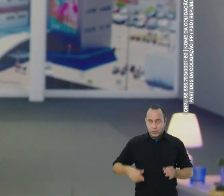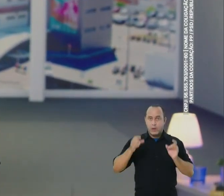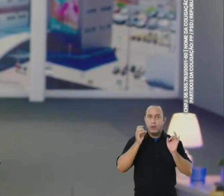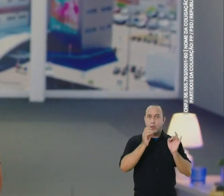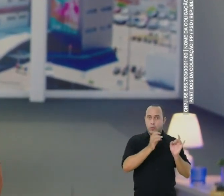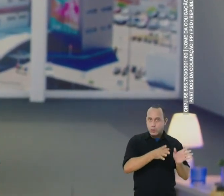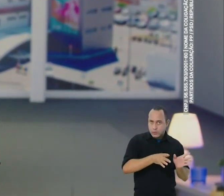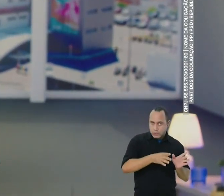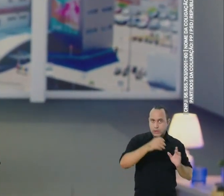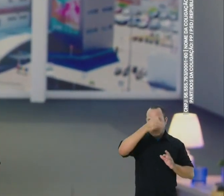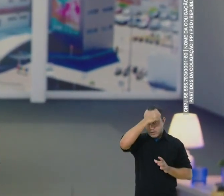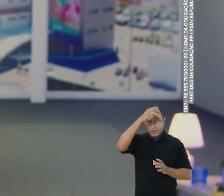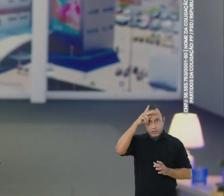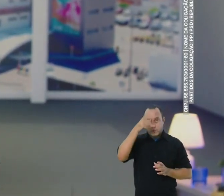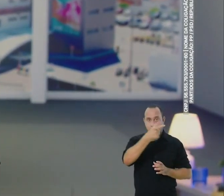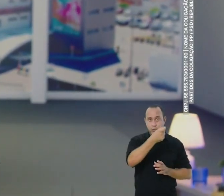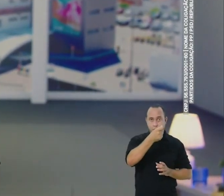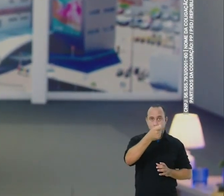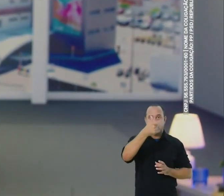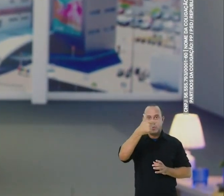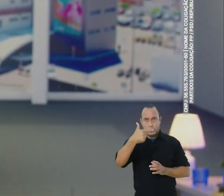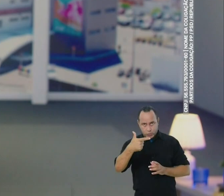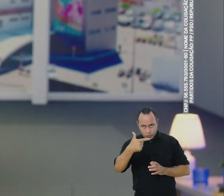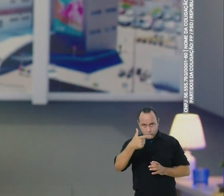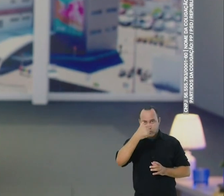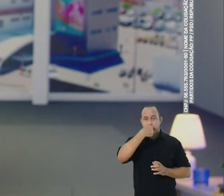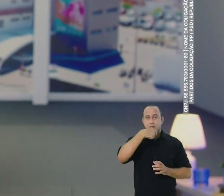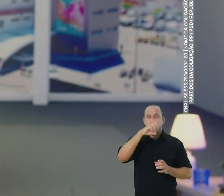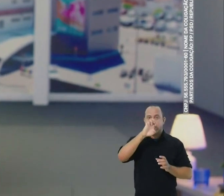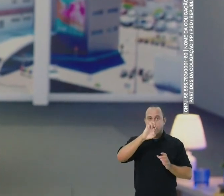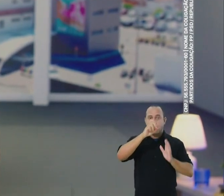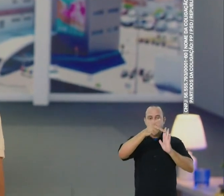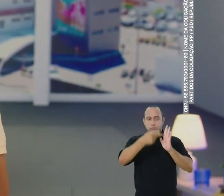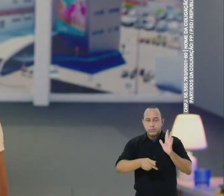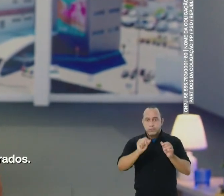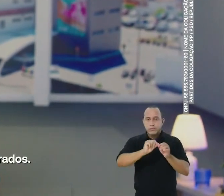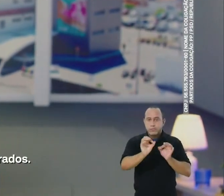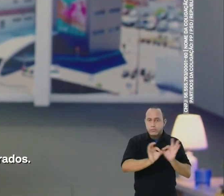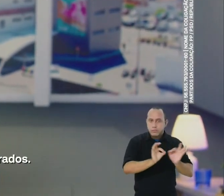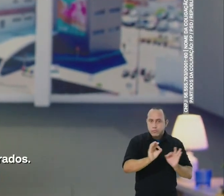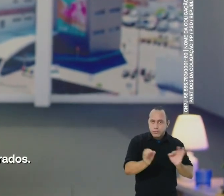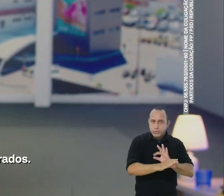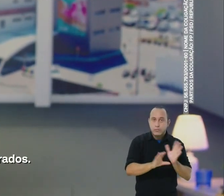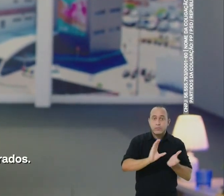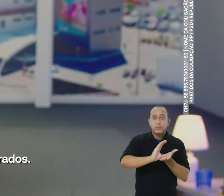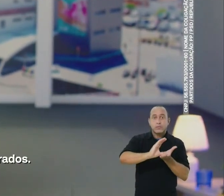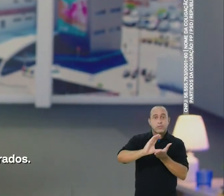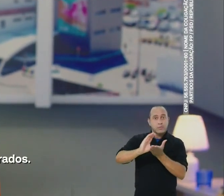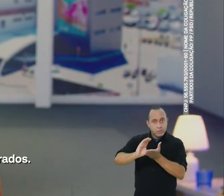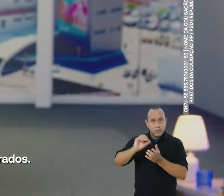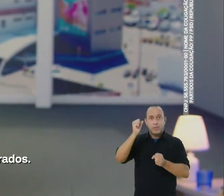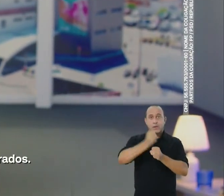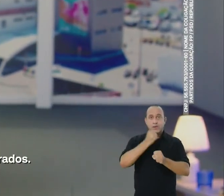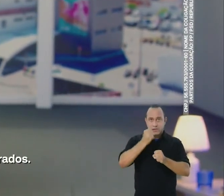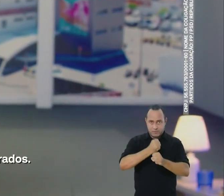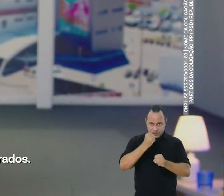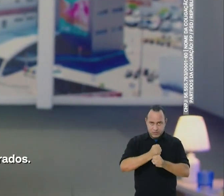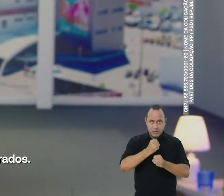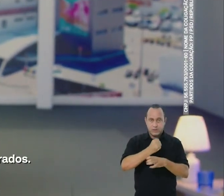Quando saiu da prefeitura em 2012, Edivaldo deixou o projeto pronto e os recursos para sua